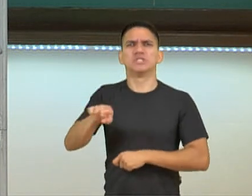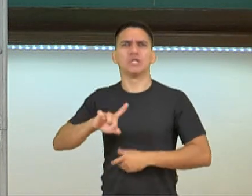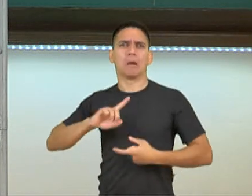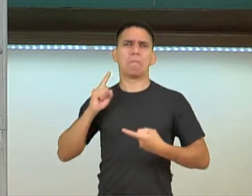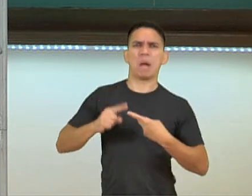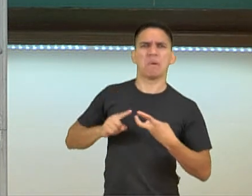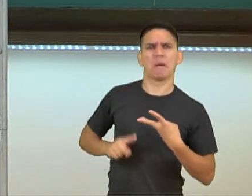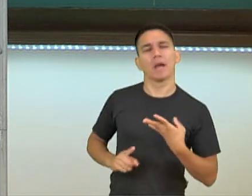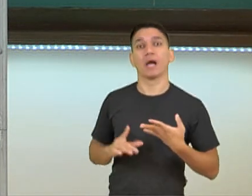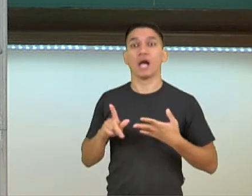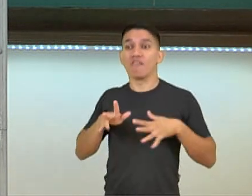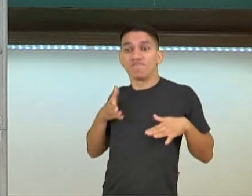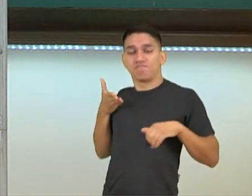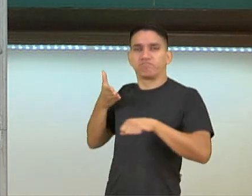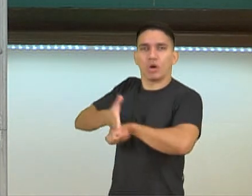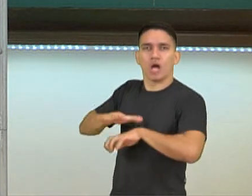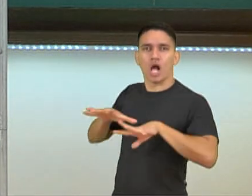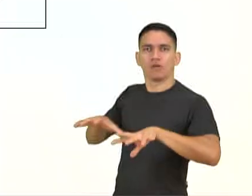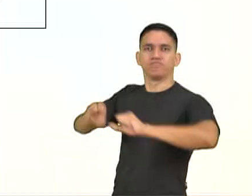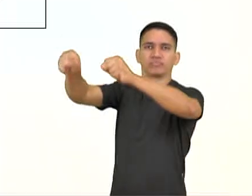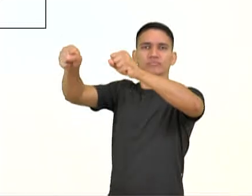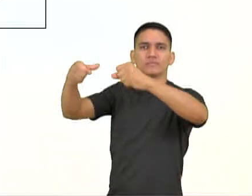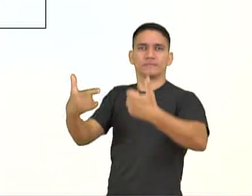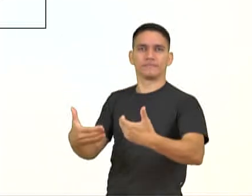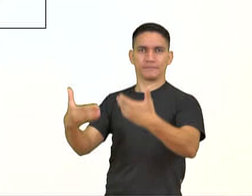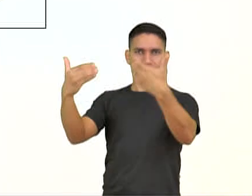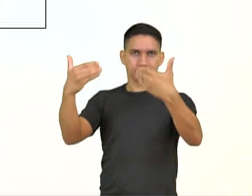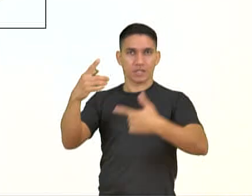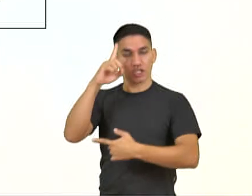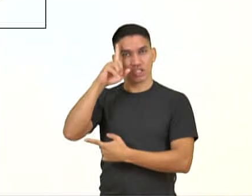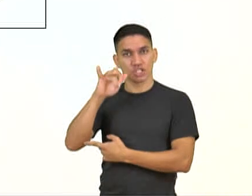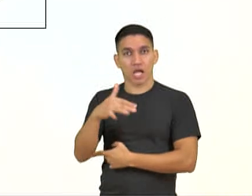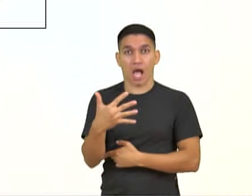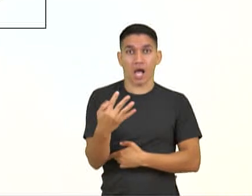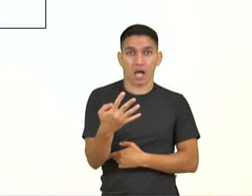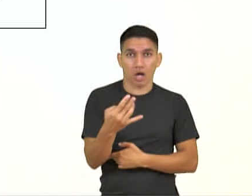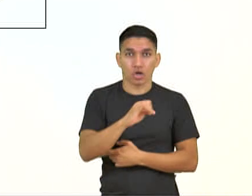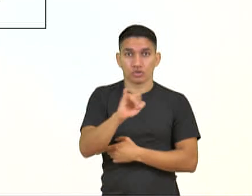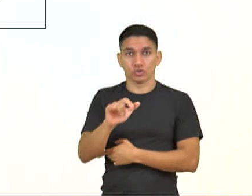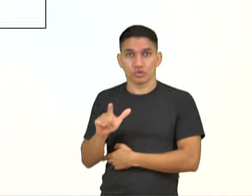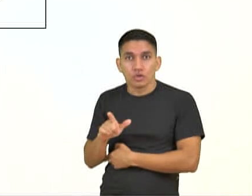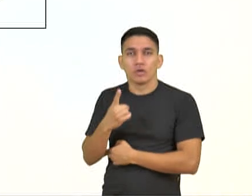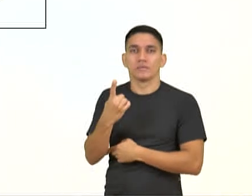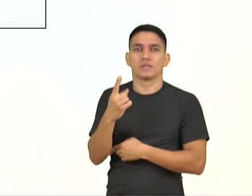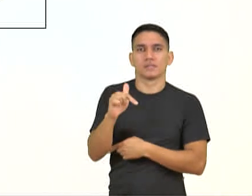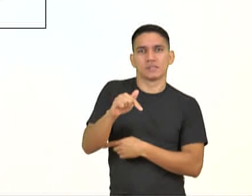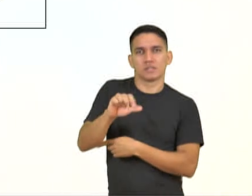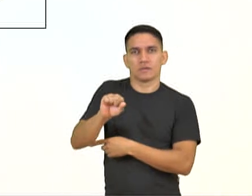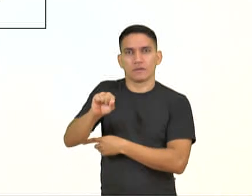invadir e tomar a Bastilha, né, no dia 14 de julho de